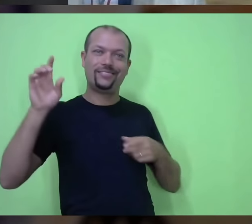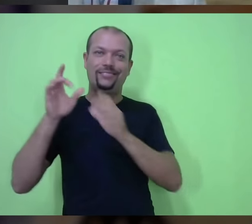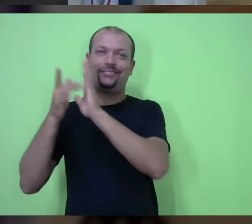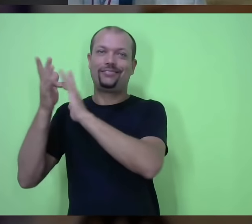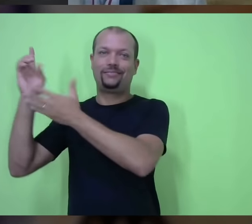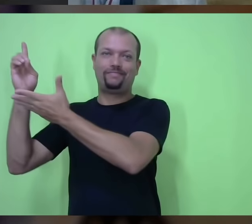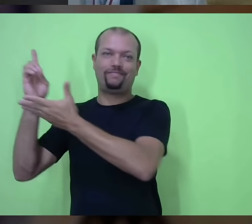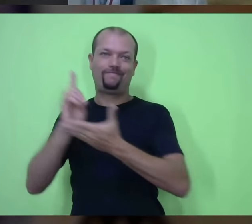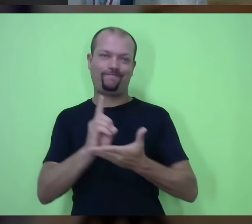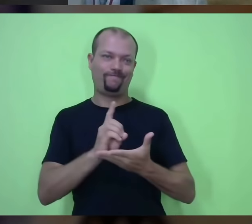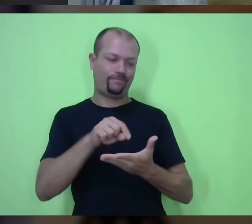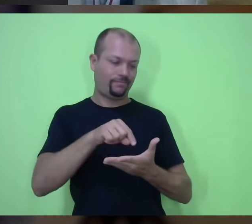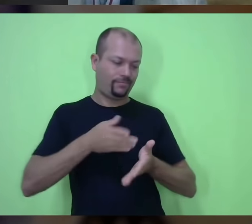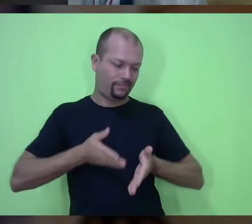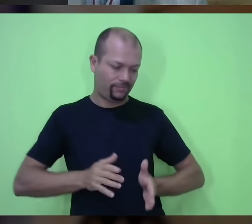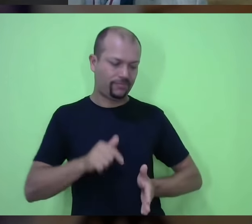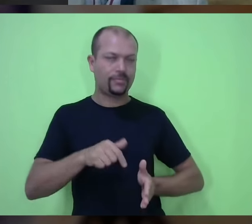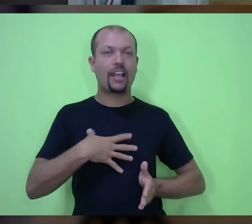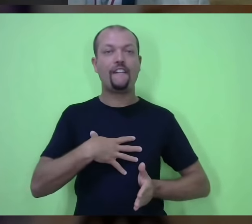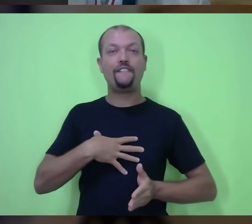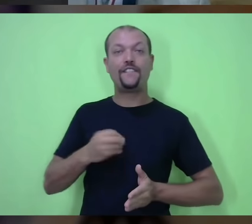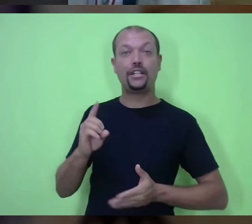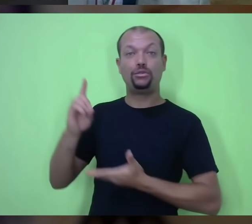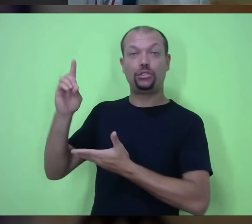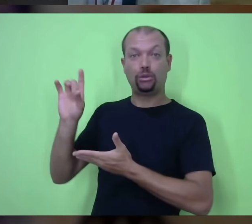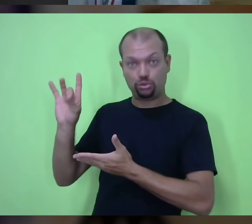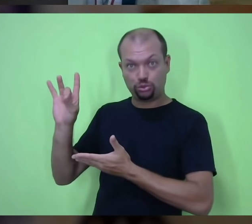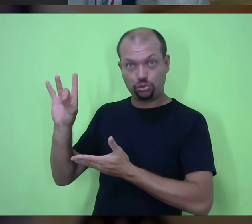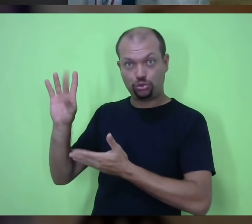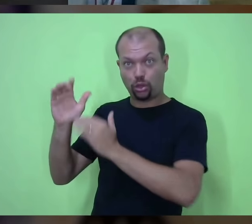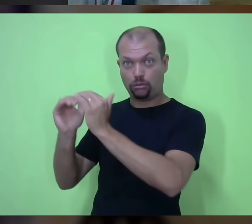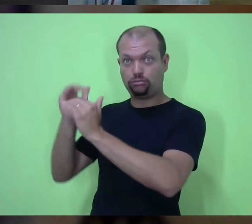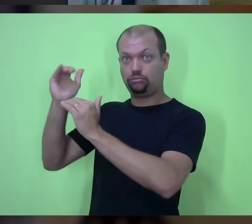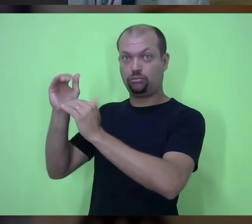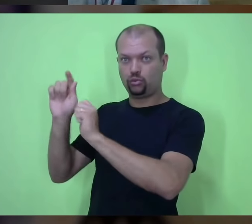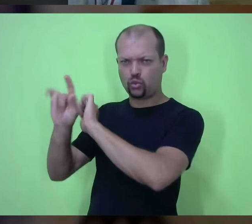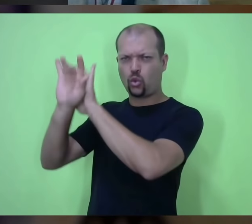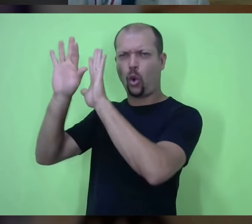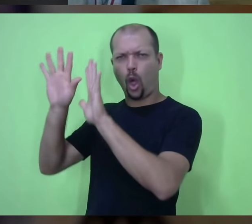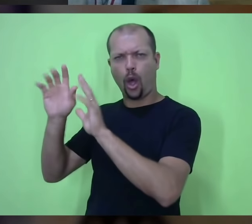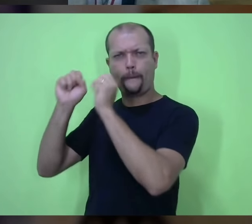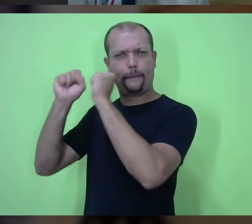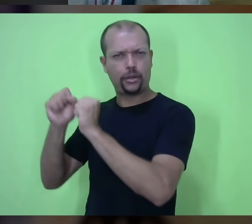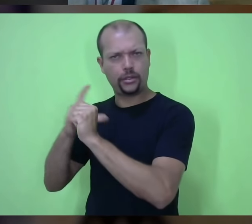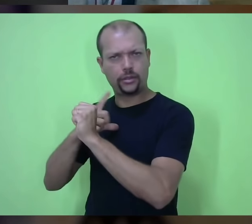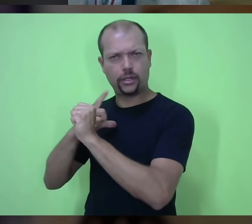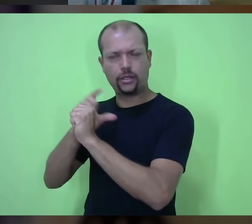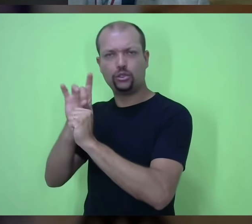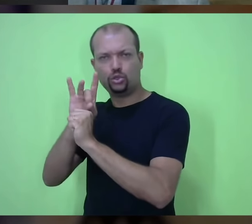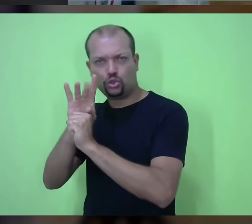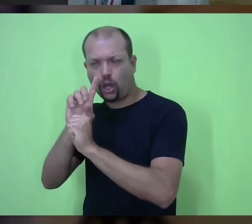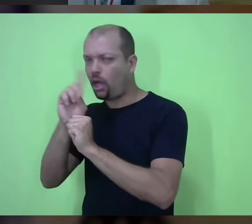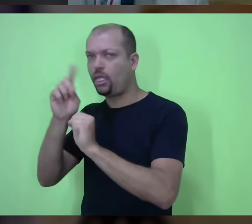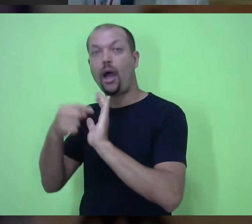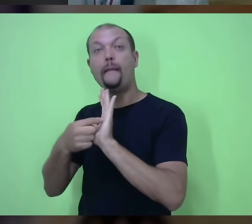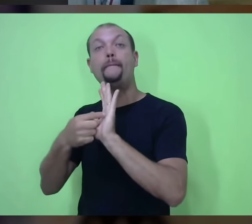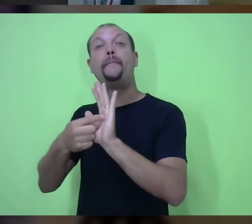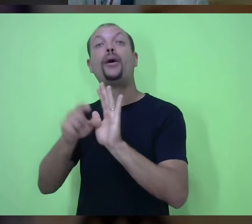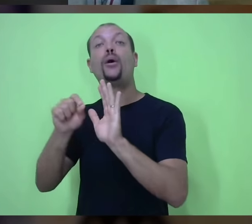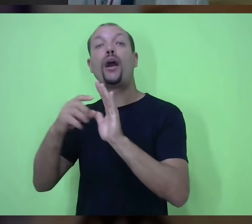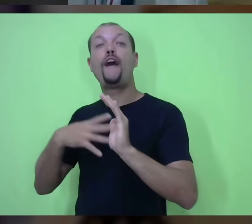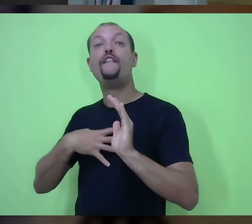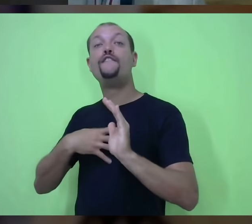apenas filho de Deus, o filho de Deus que é apresentado no capítulo 1 em sua divindade, como agora ele passa a ser